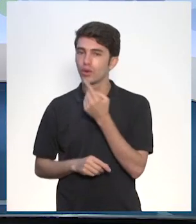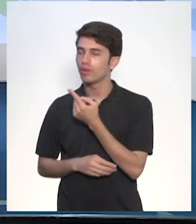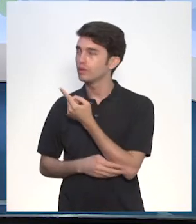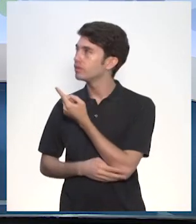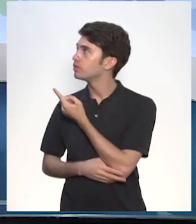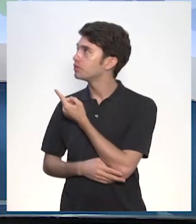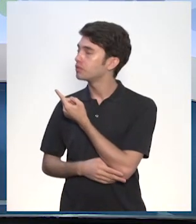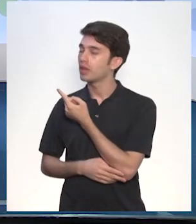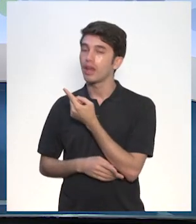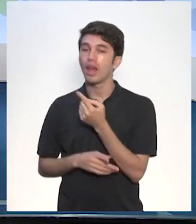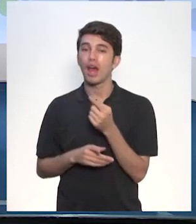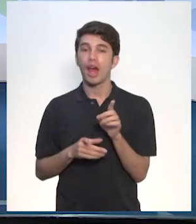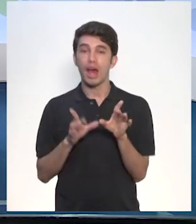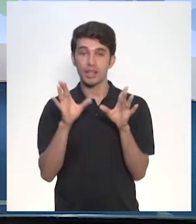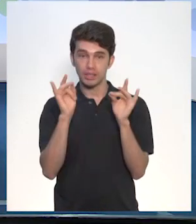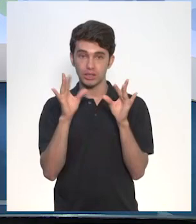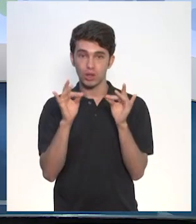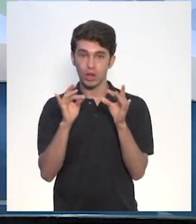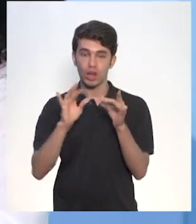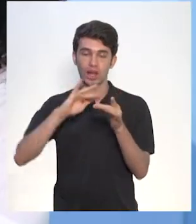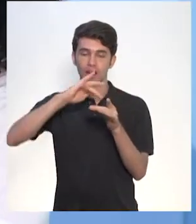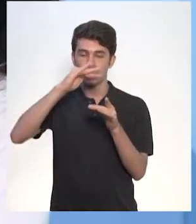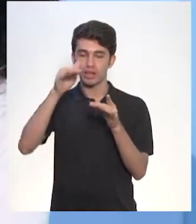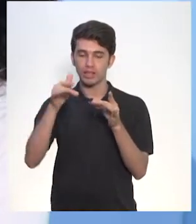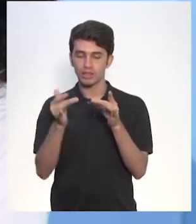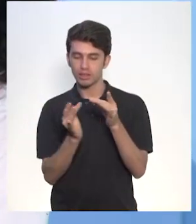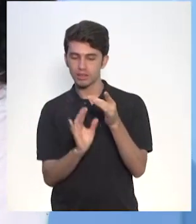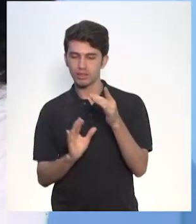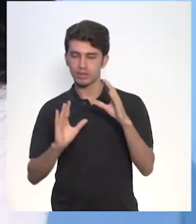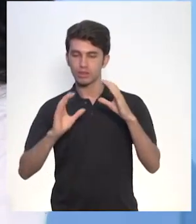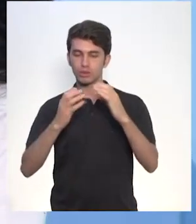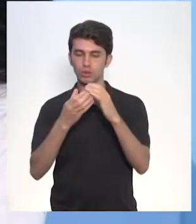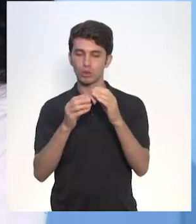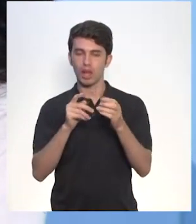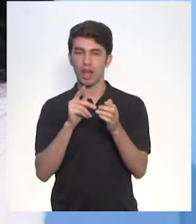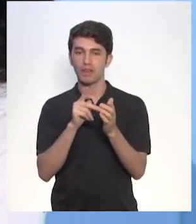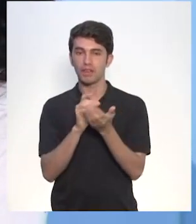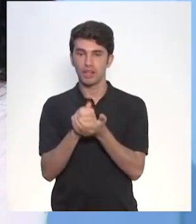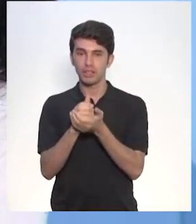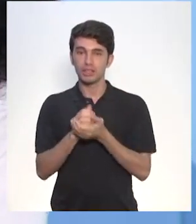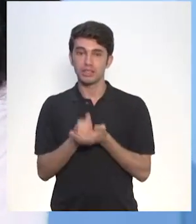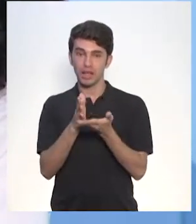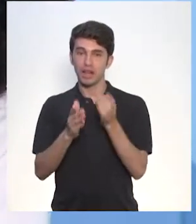Quando vocês recortarem e colarem, vai virar esse cubo aqui, nesse dado,